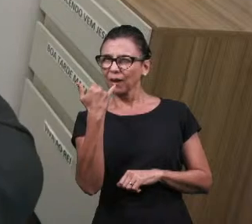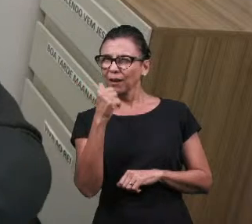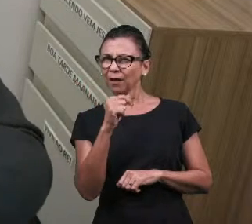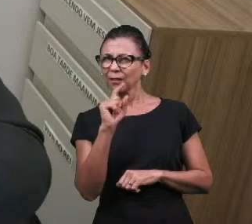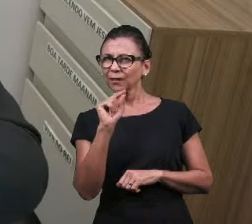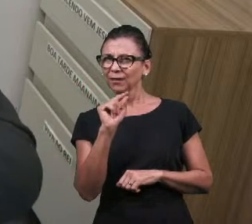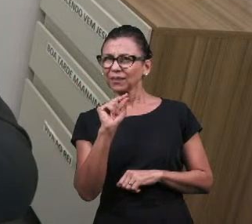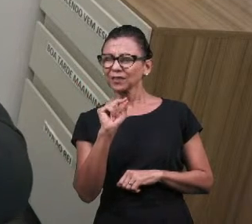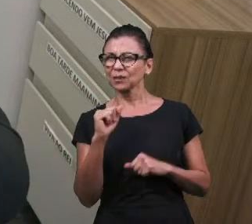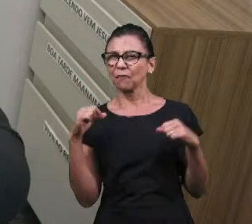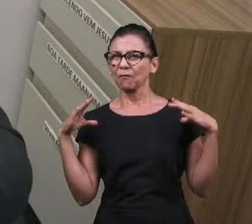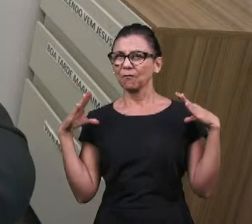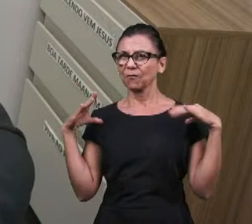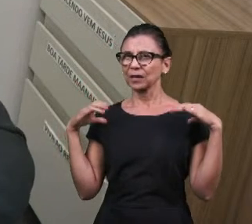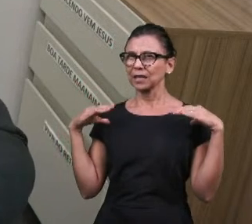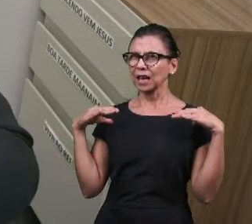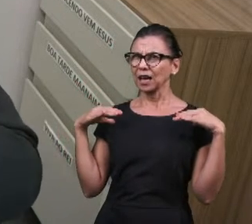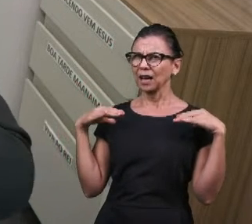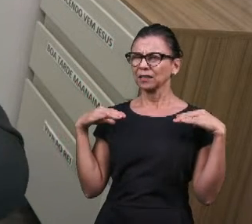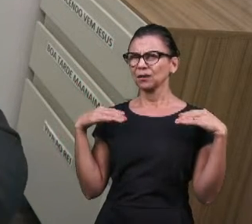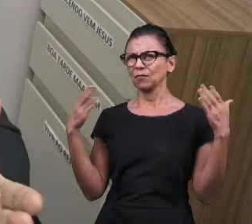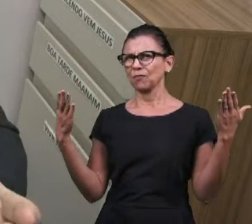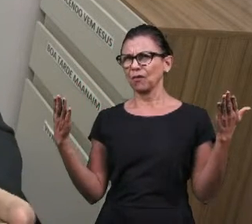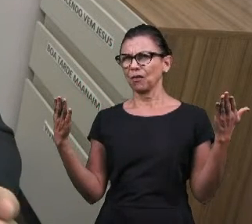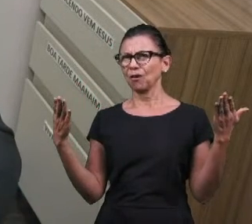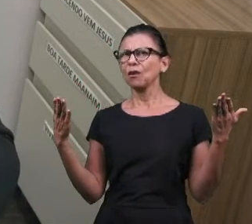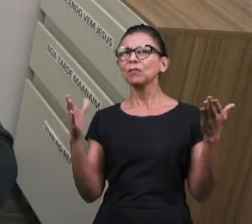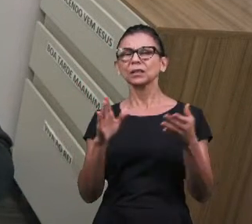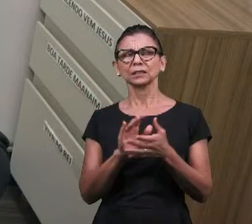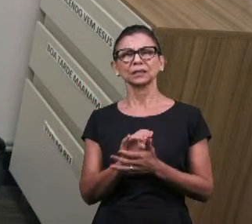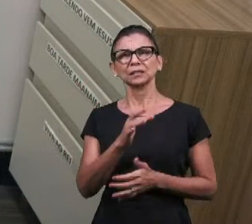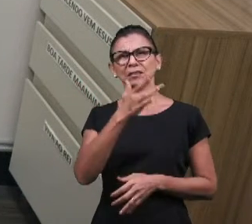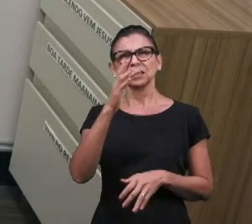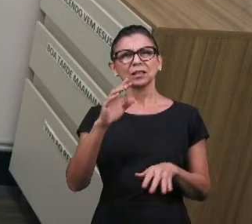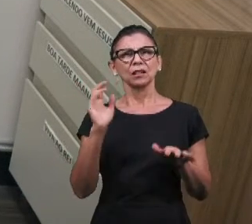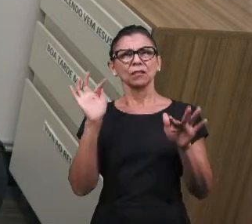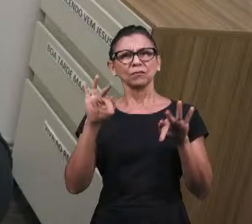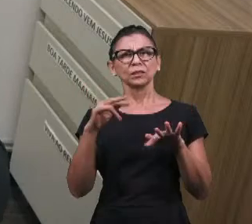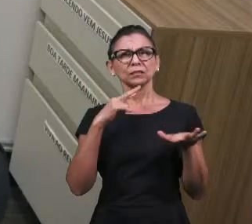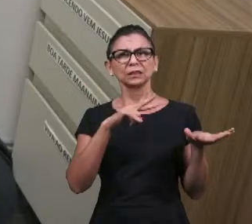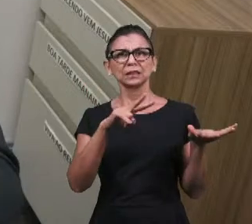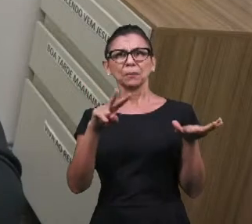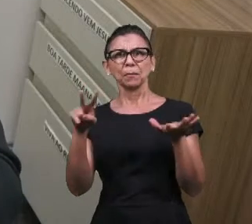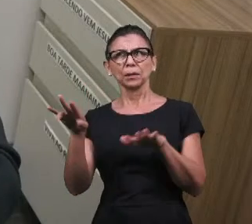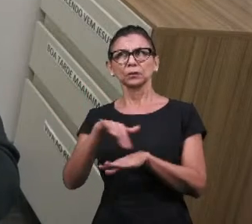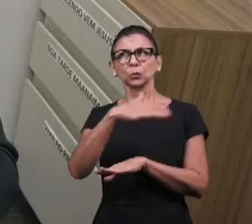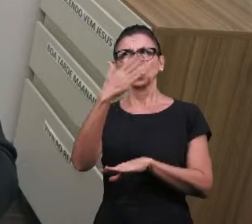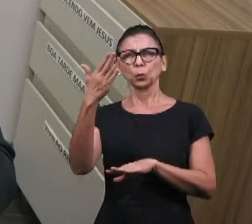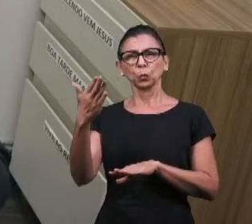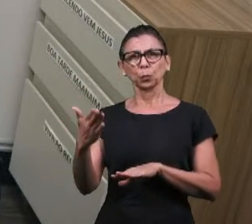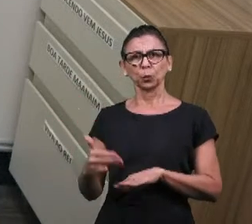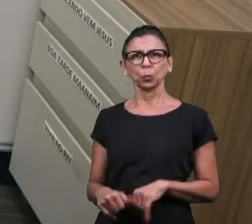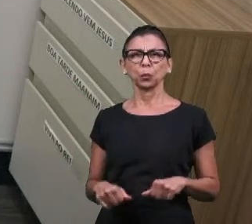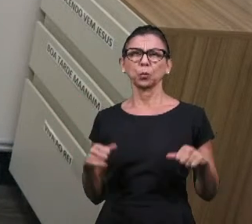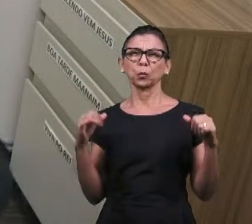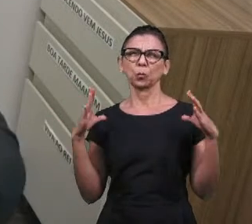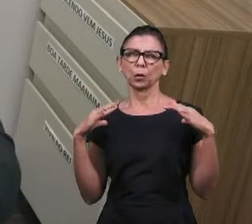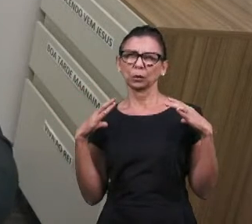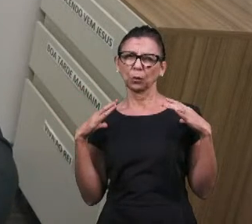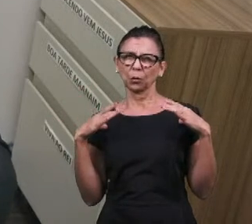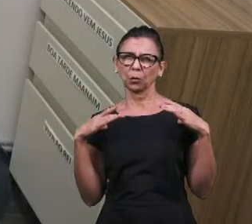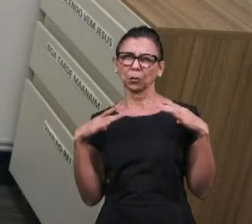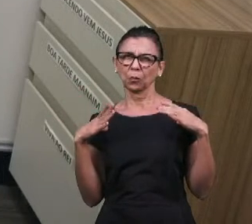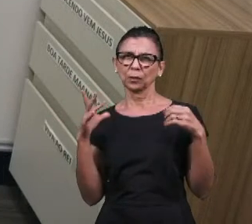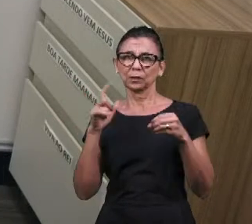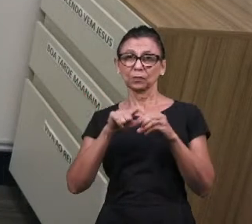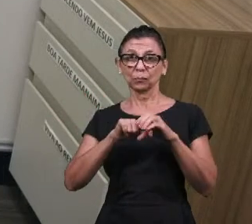sábado, domingo, segunda, terça-feira. Tem gente que voltou só hoje, né? Retornou só hoje pro trabalho, pra escola, pra faculdade. Mas o